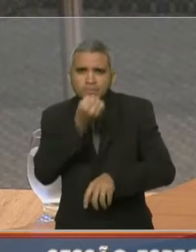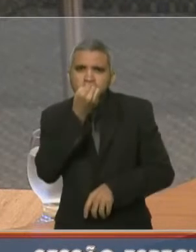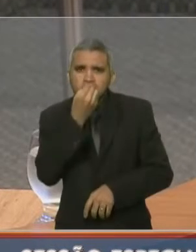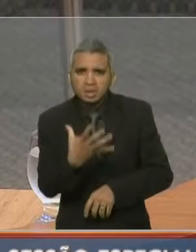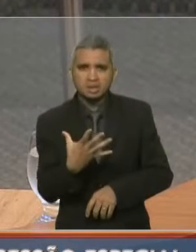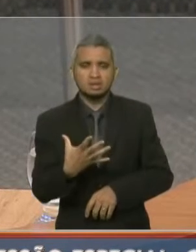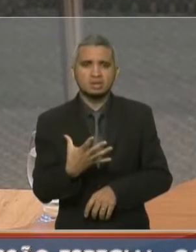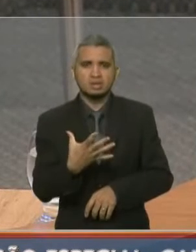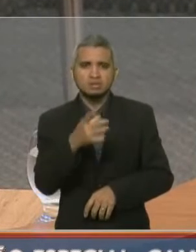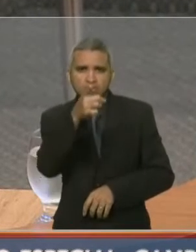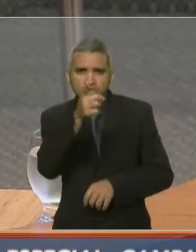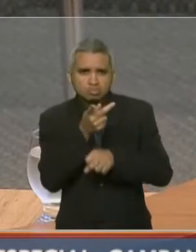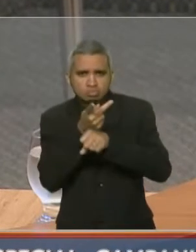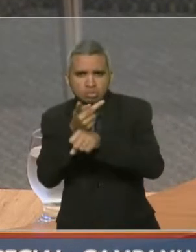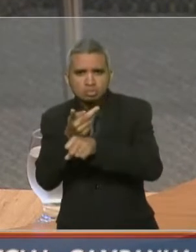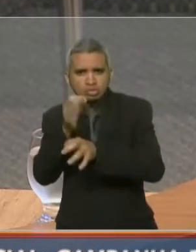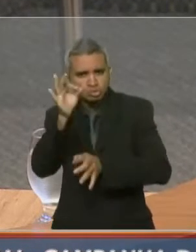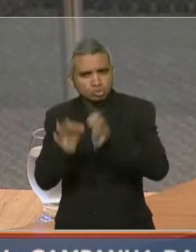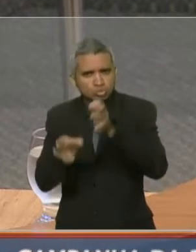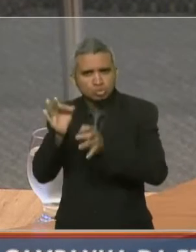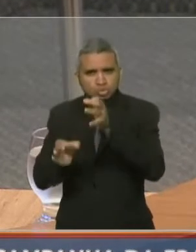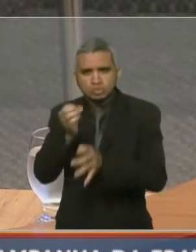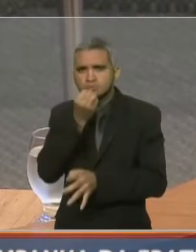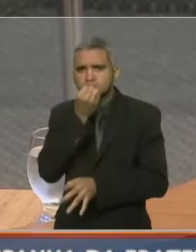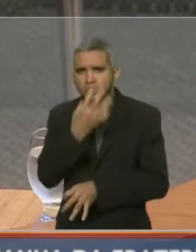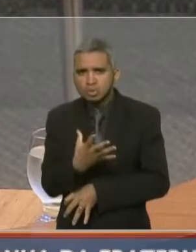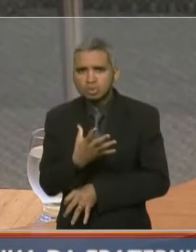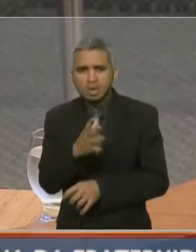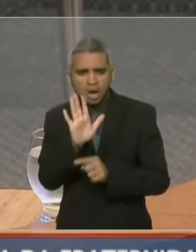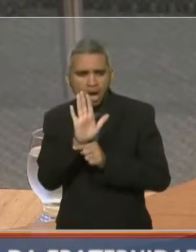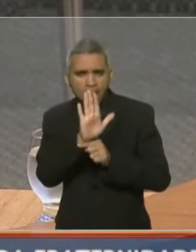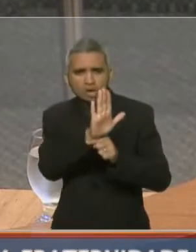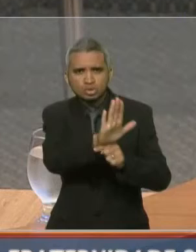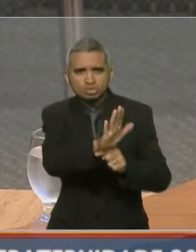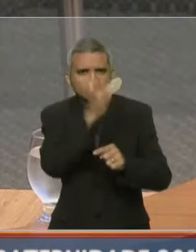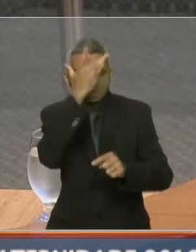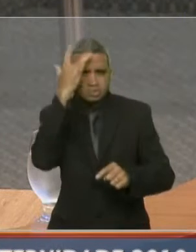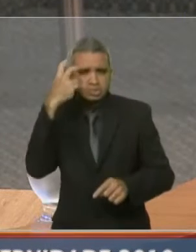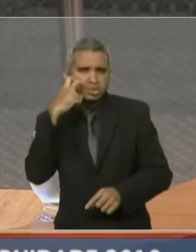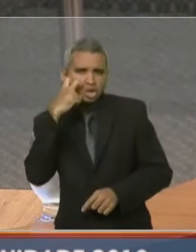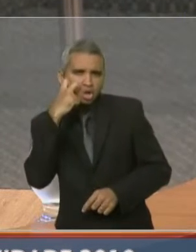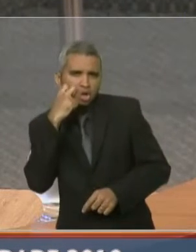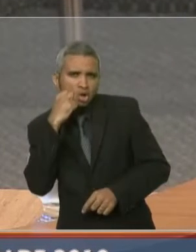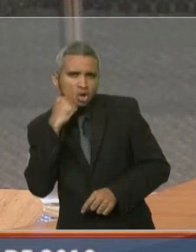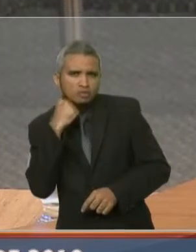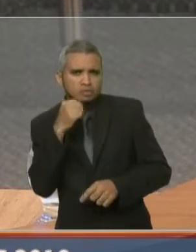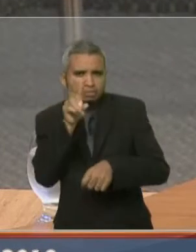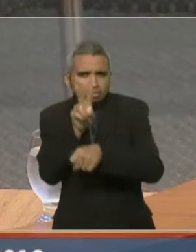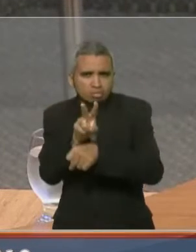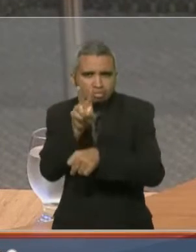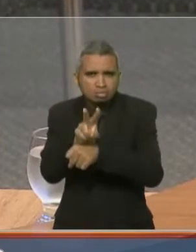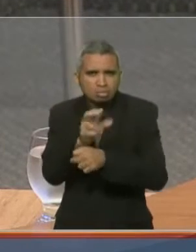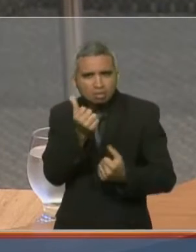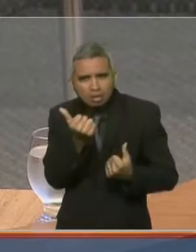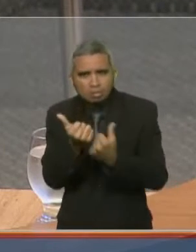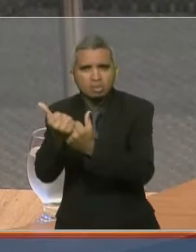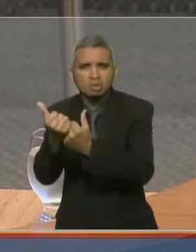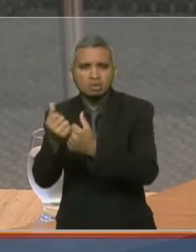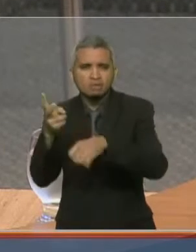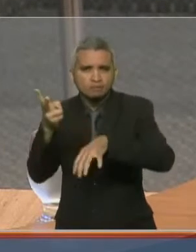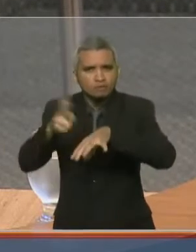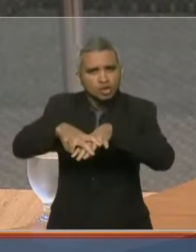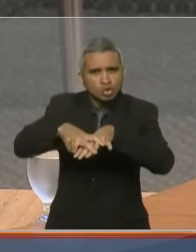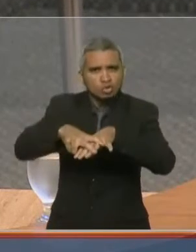justiça, socorrei o oprimido, fazei justiça ao órfão e defendei a viúva. Acredito